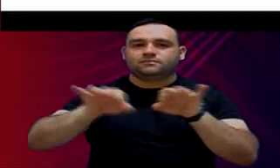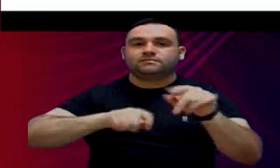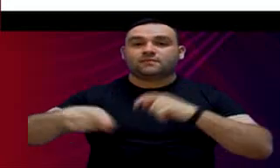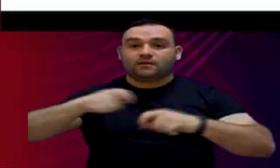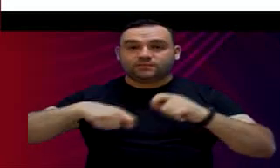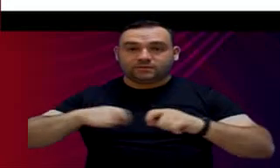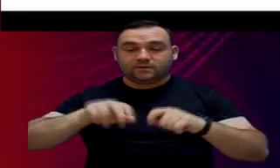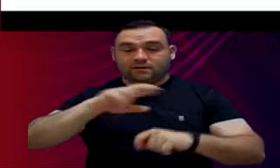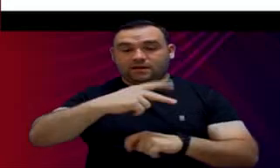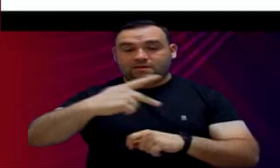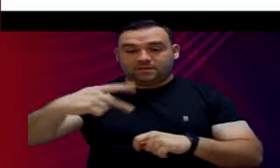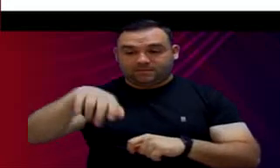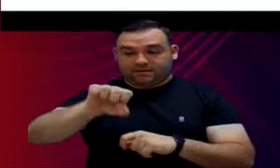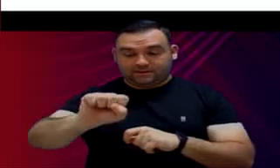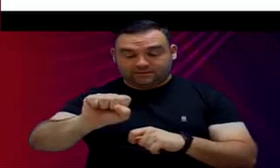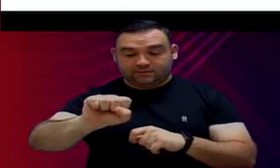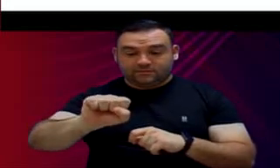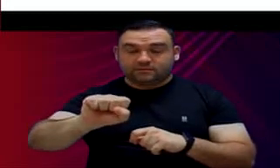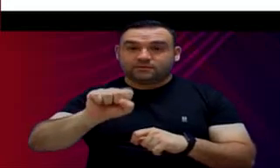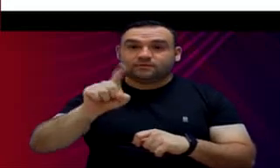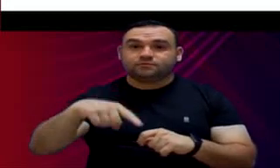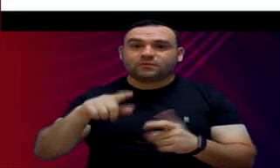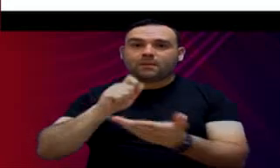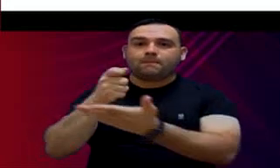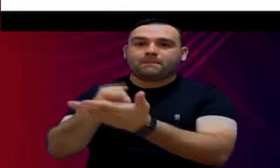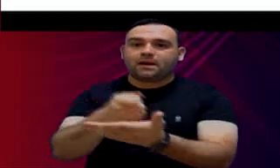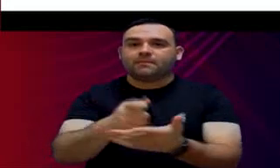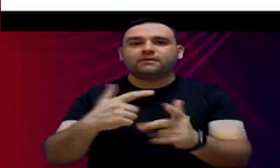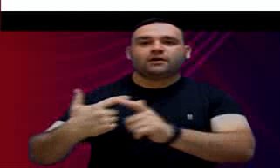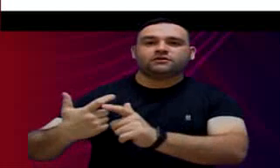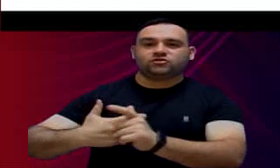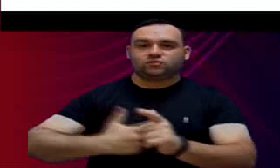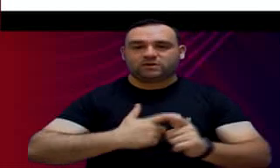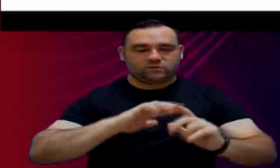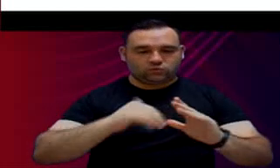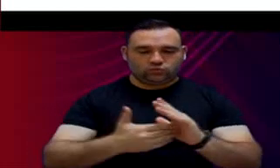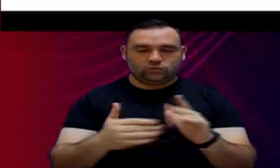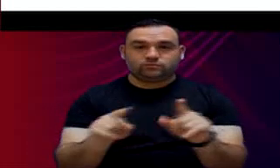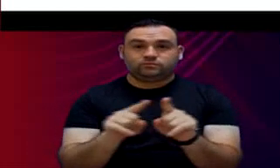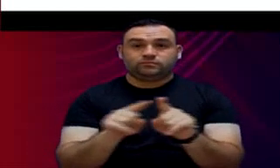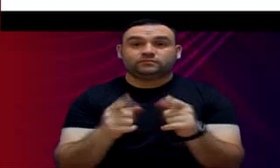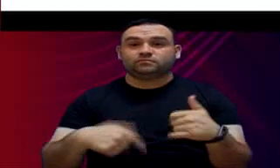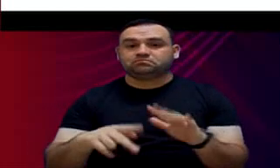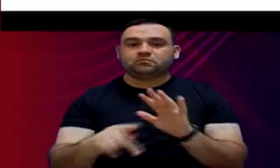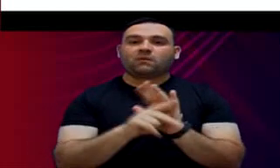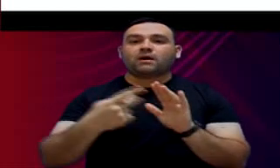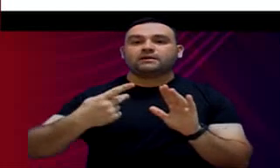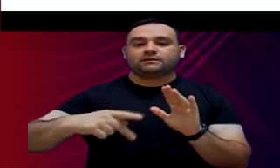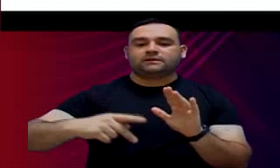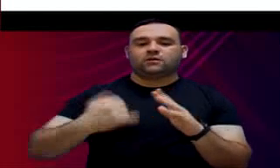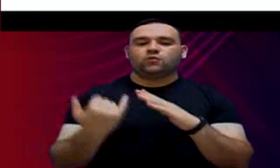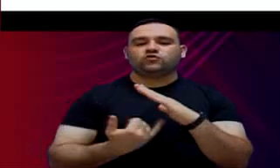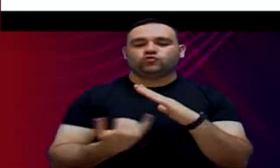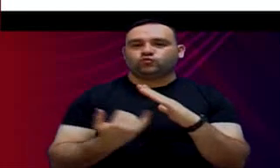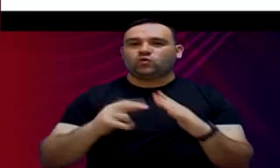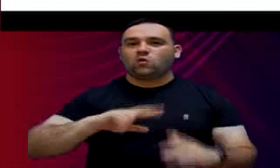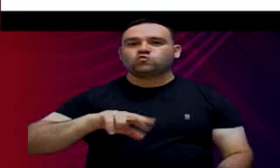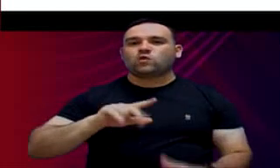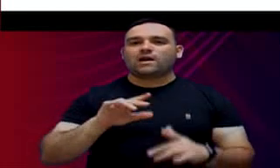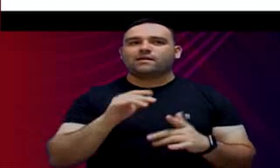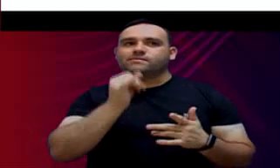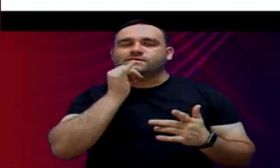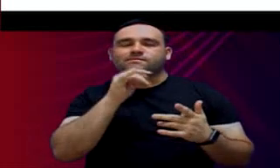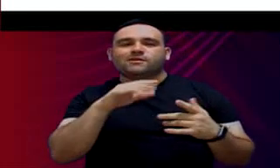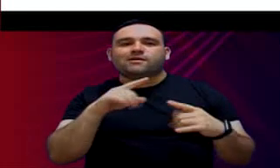administrativa do rpps pagamento das despesas próprias do Instituto né Não aqui não